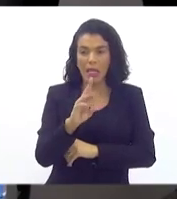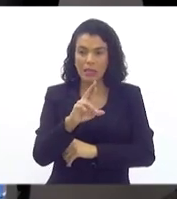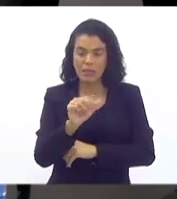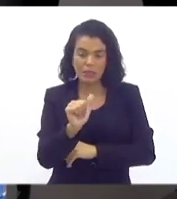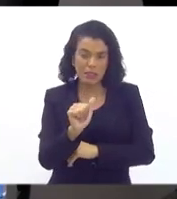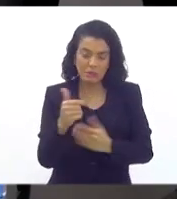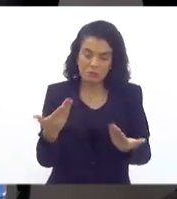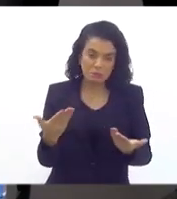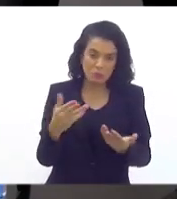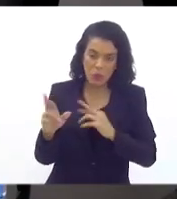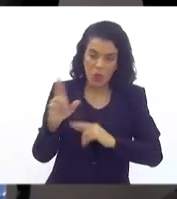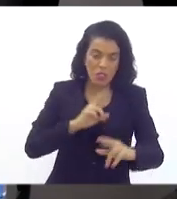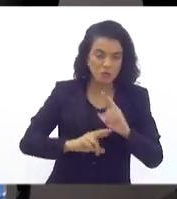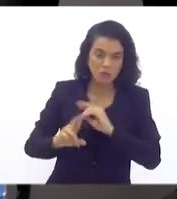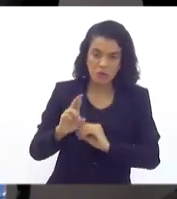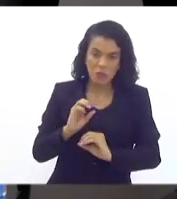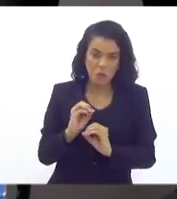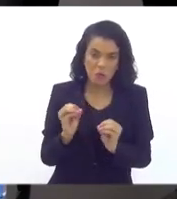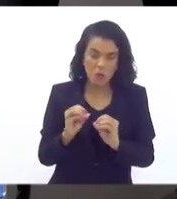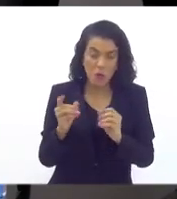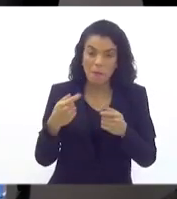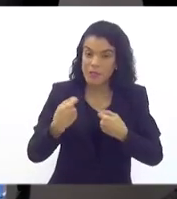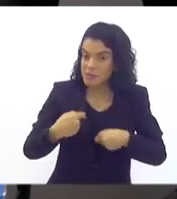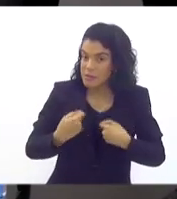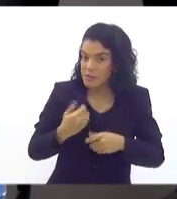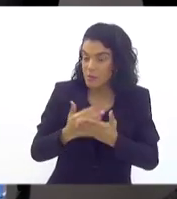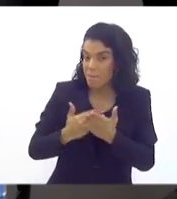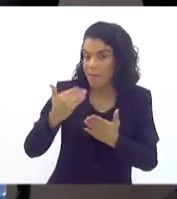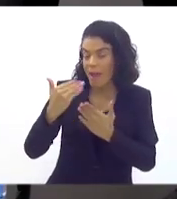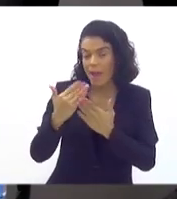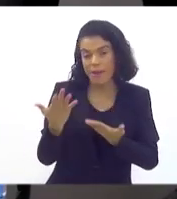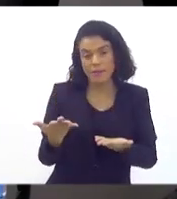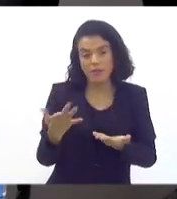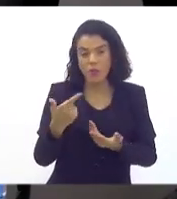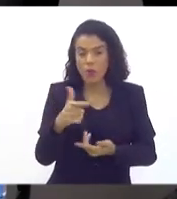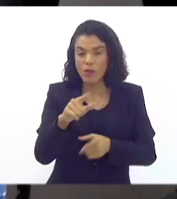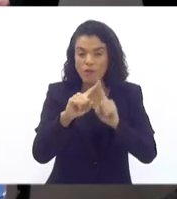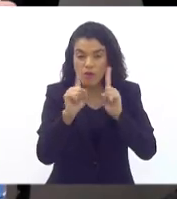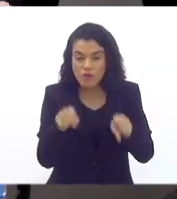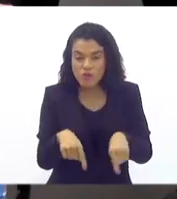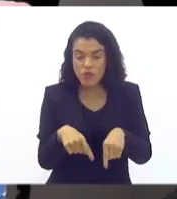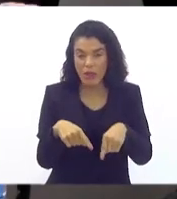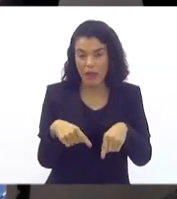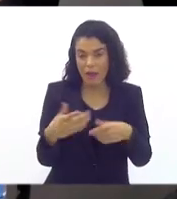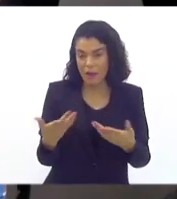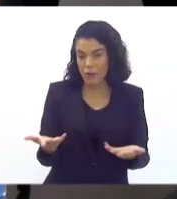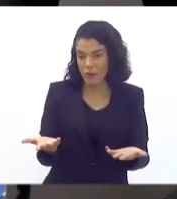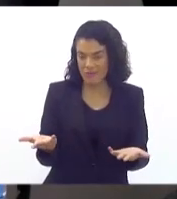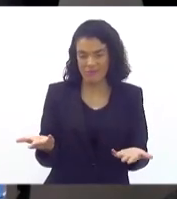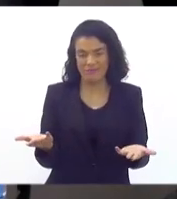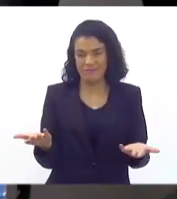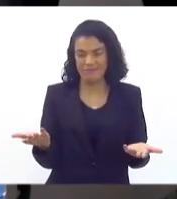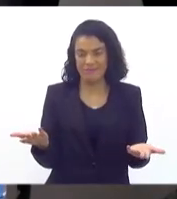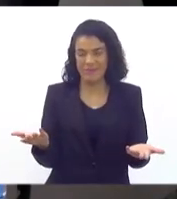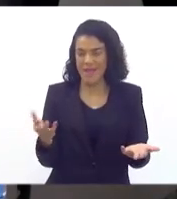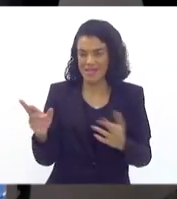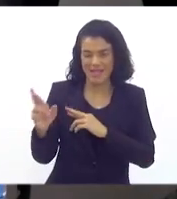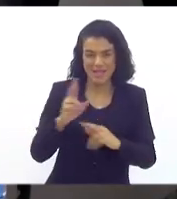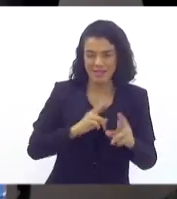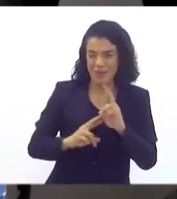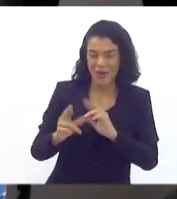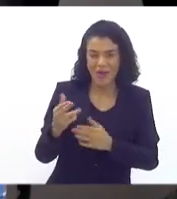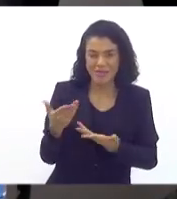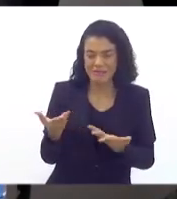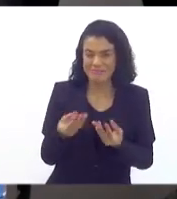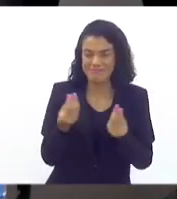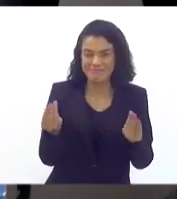da carta para mim não é suficiente dizer que tá sem tempo que não tem gente suficiente para mim não é essa resposta para mim